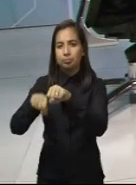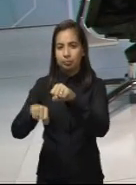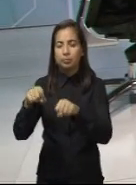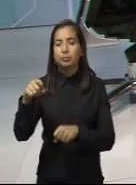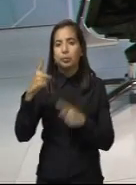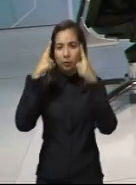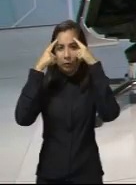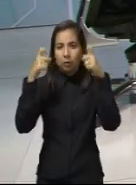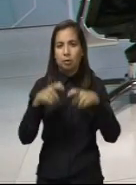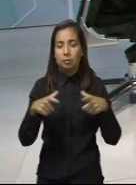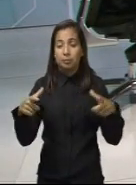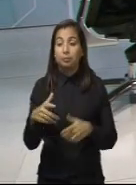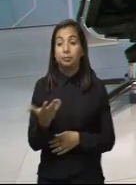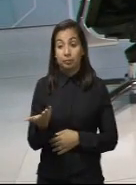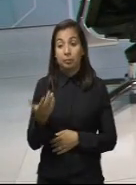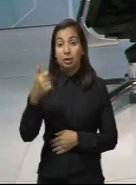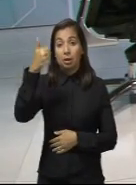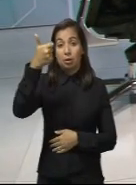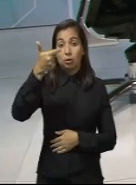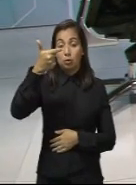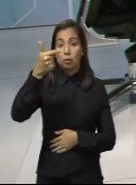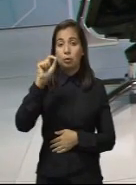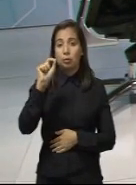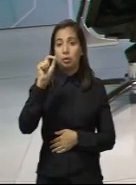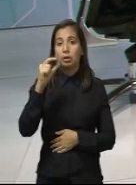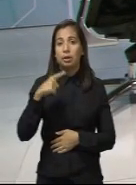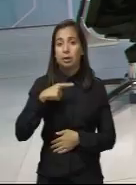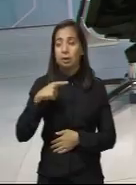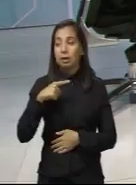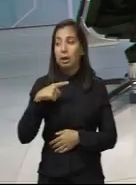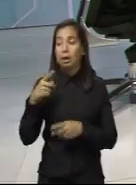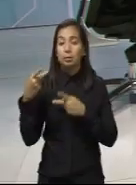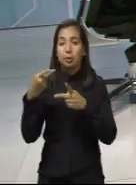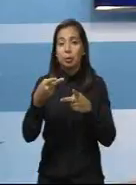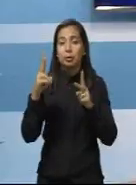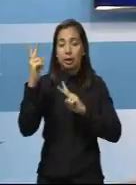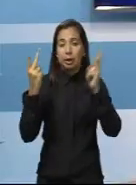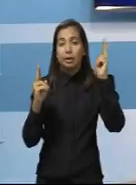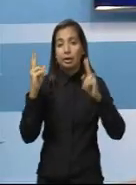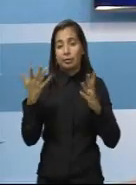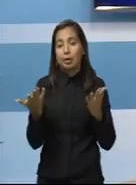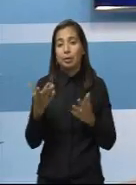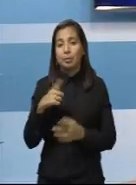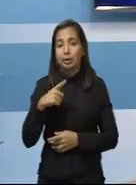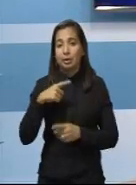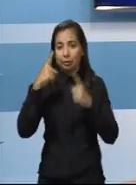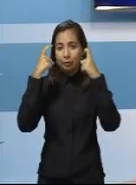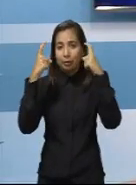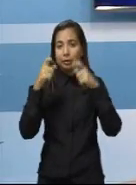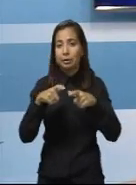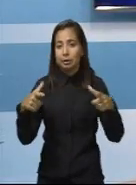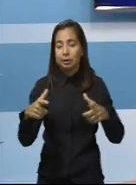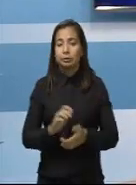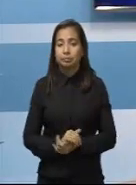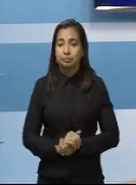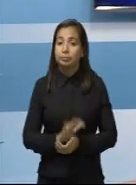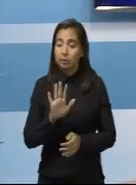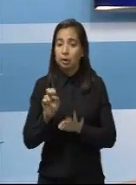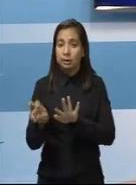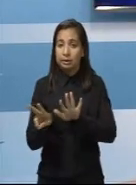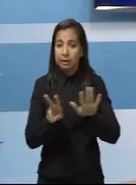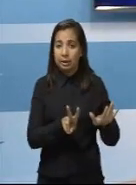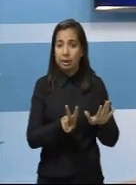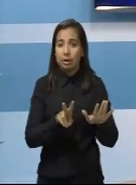cidade número 2 do Brasil e procura por carnaval. Talvez por isso. E na facilidade de fazer as coisas. Na semana que passou,